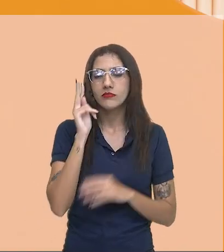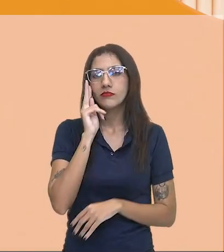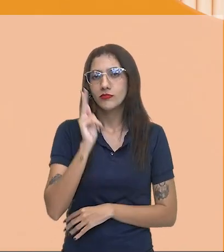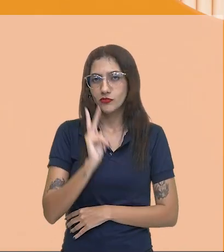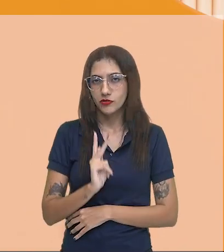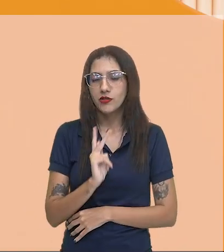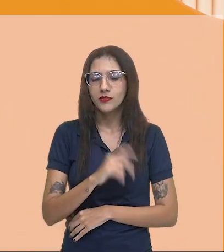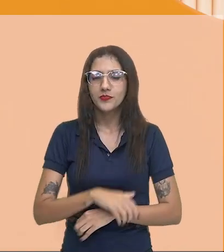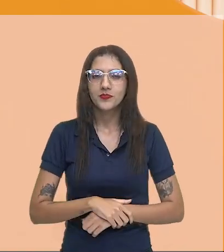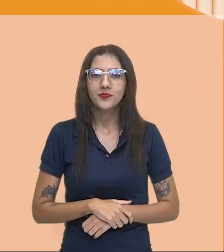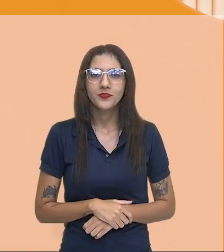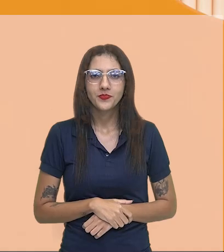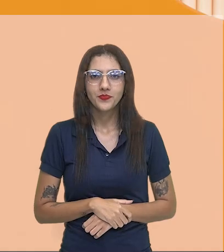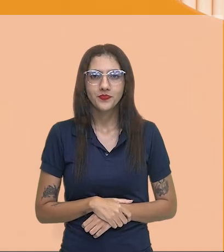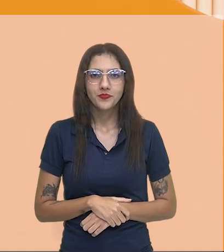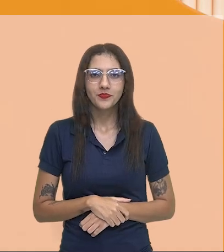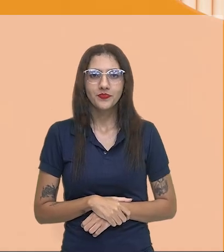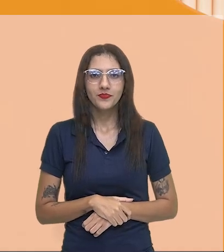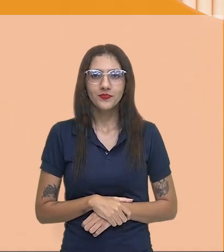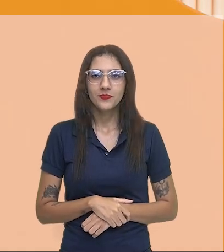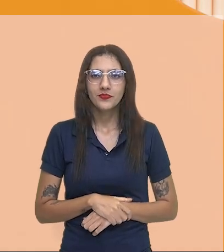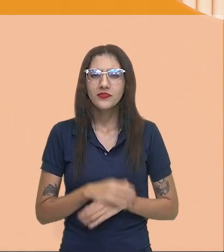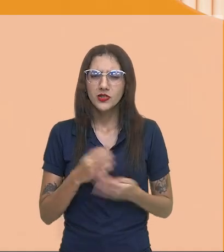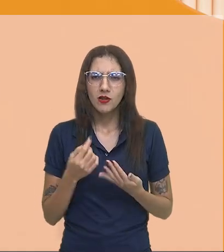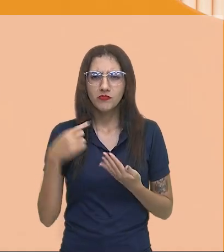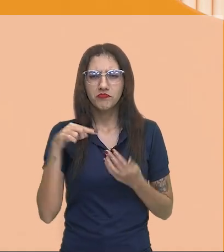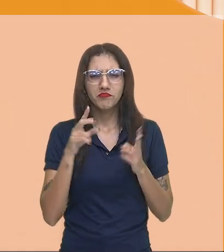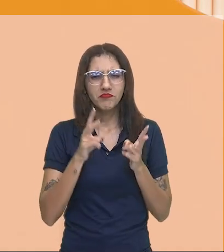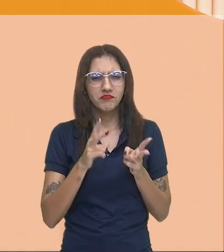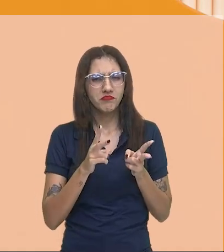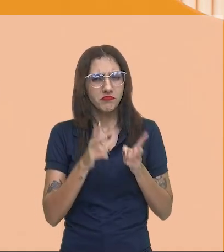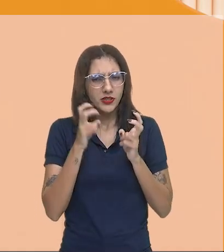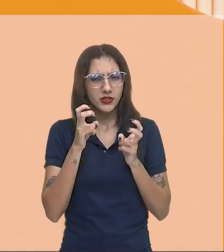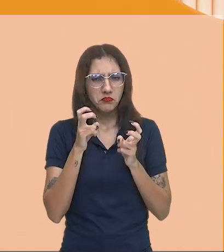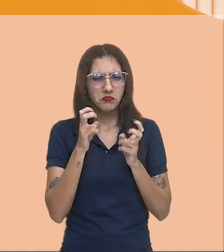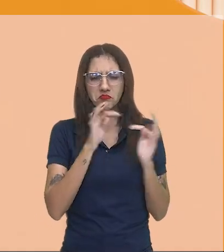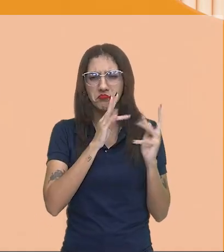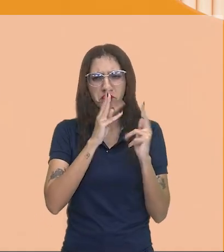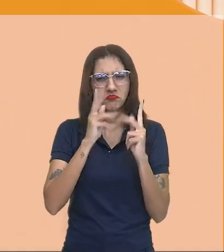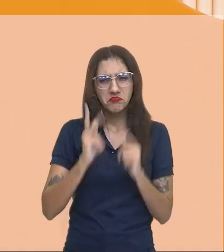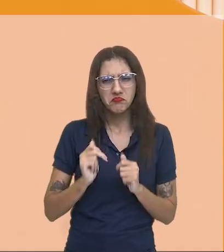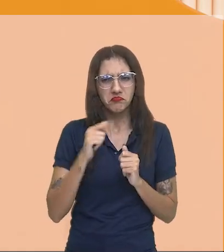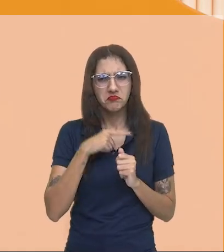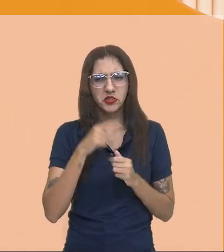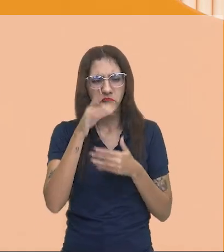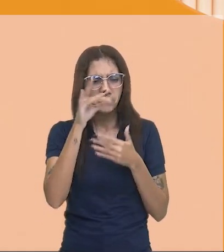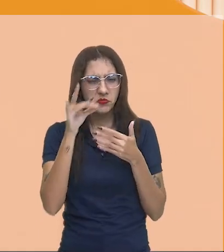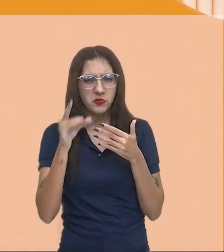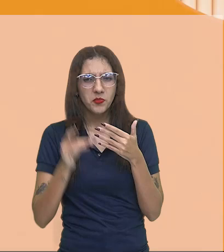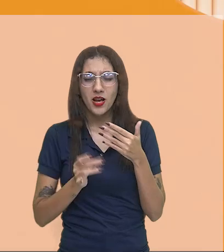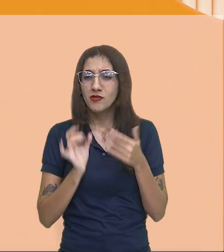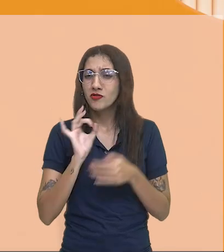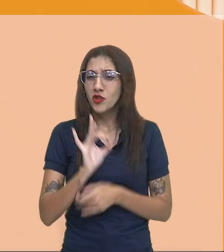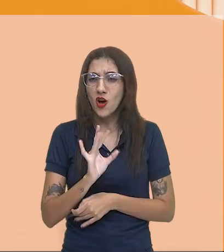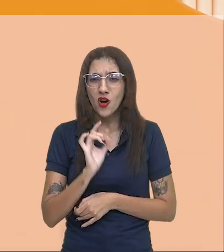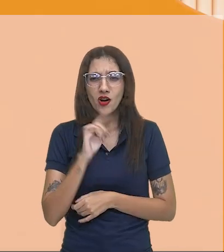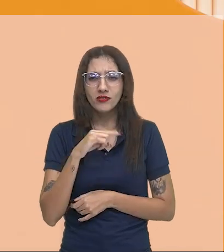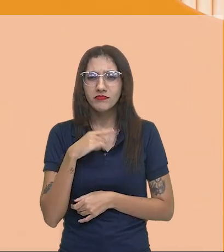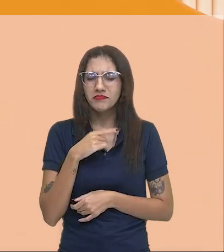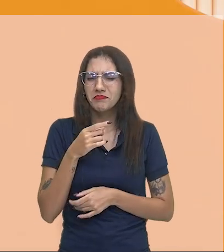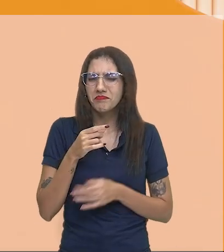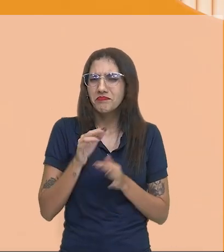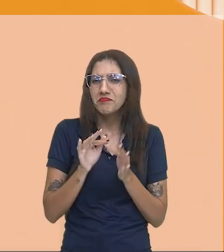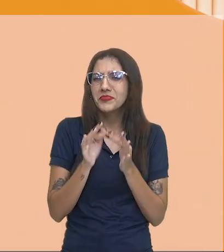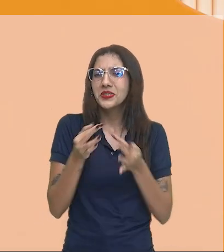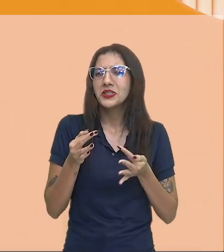Perfeito? Sobre o café, conseguiram perceber todas essas dimensões nesse simples ato de